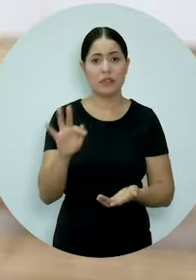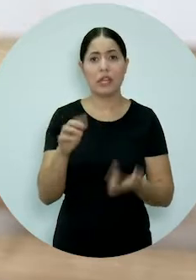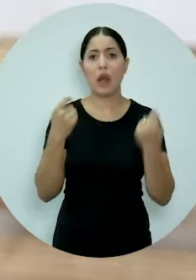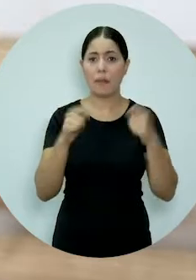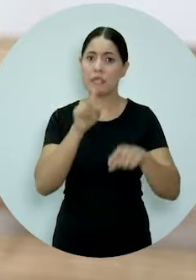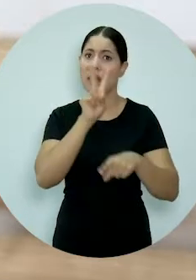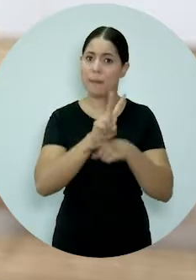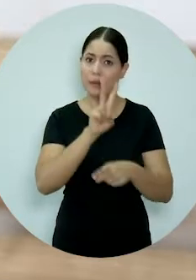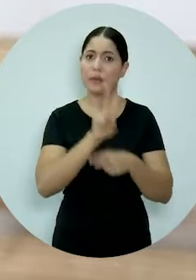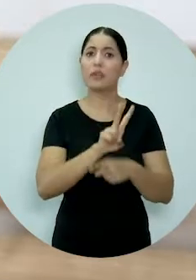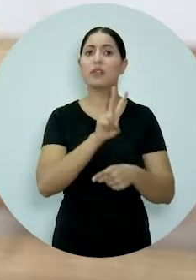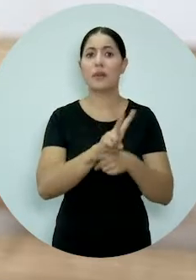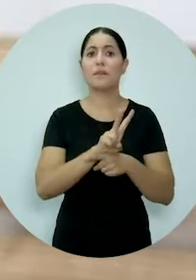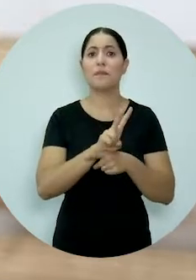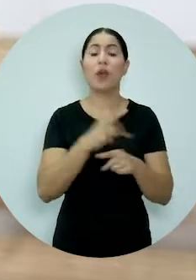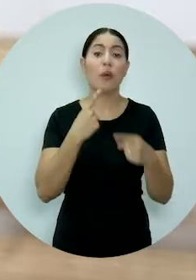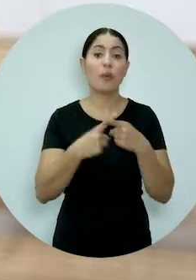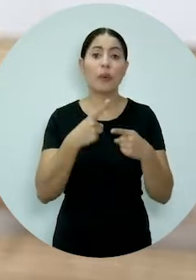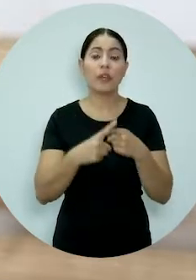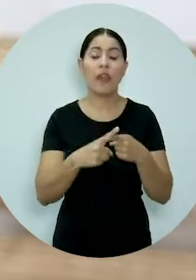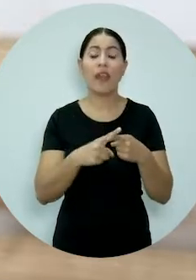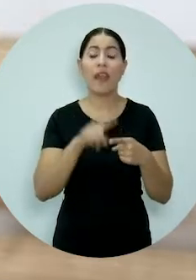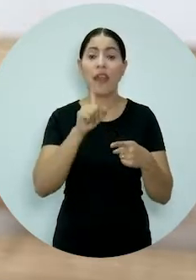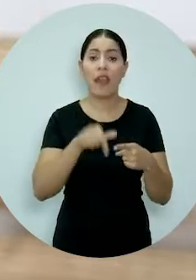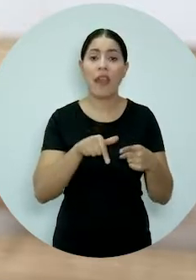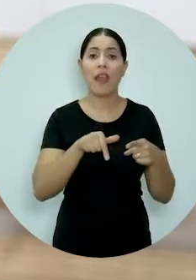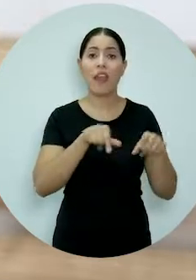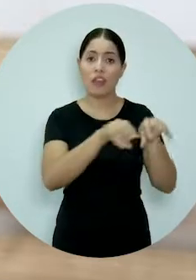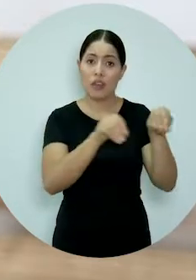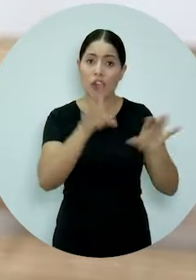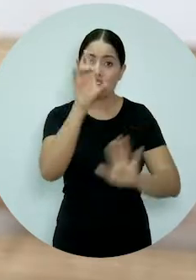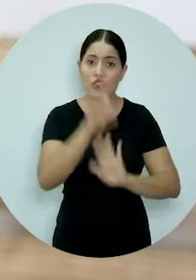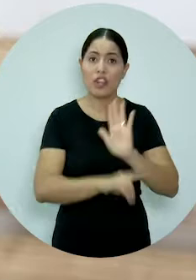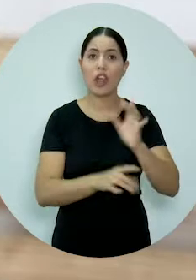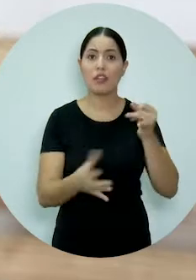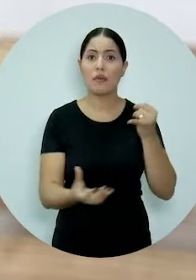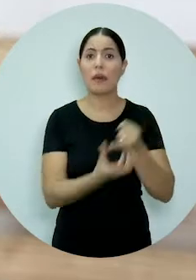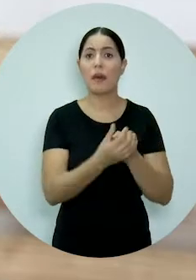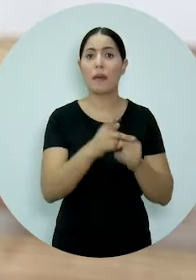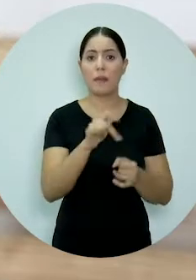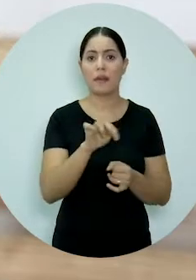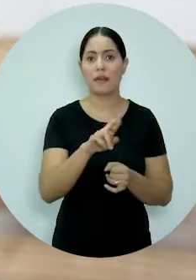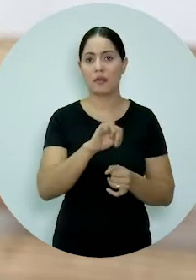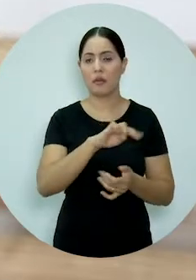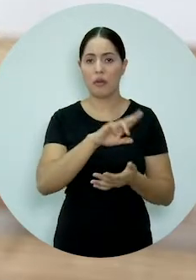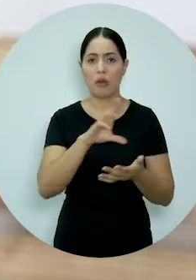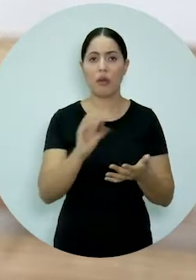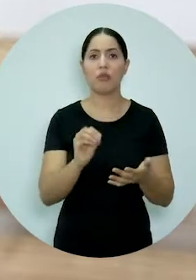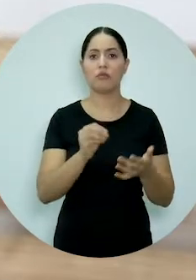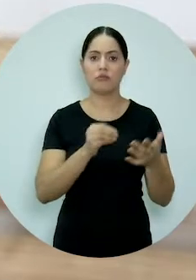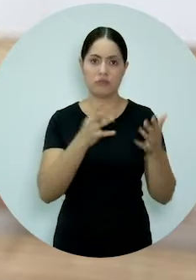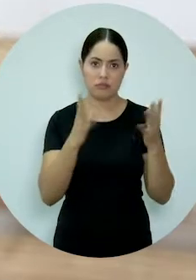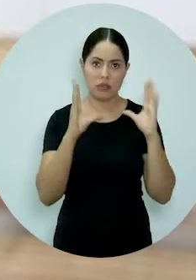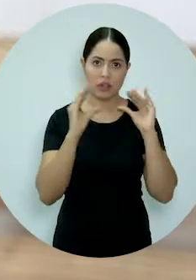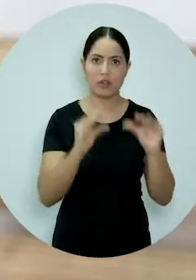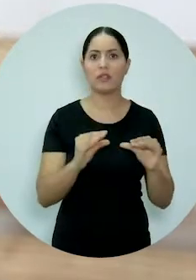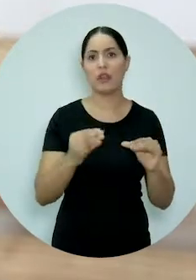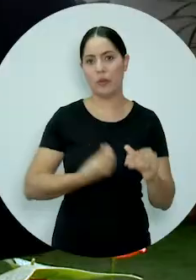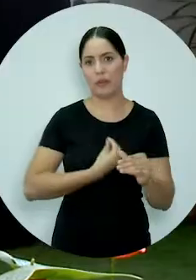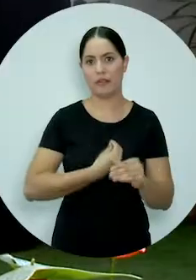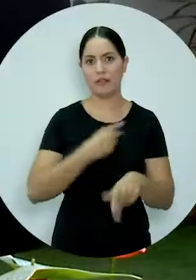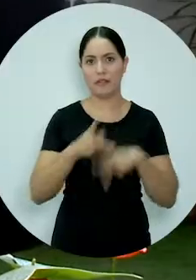responsabilidade, né, de proteger esses bens para que essas populações, como de resto a população brasileira, também viva com